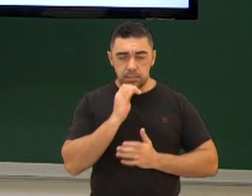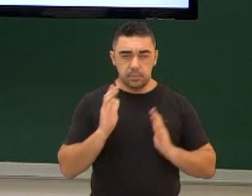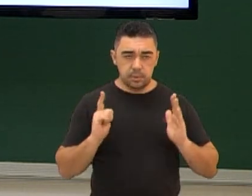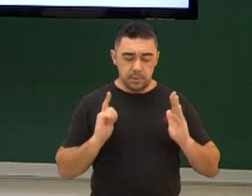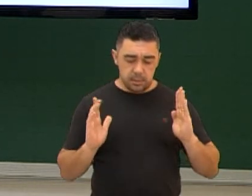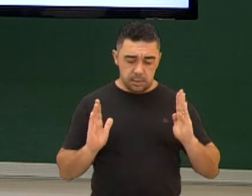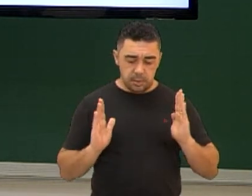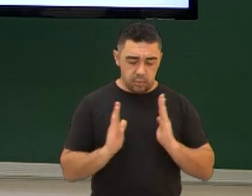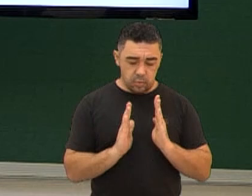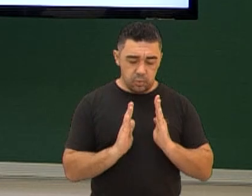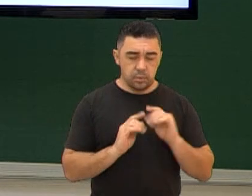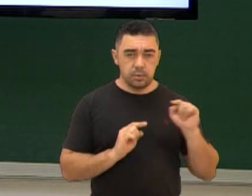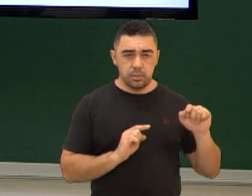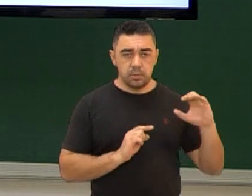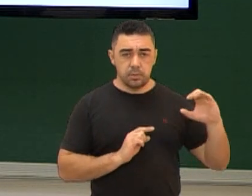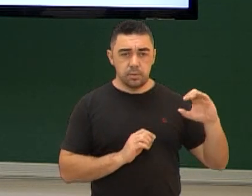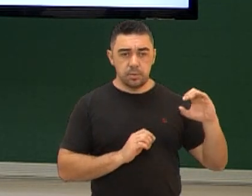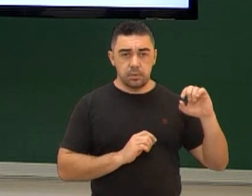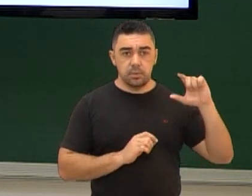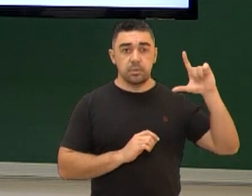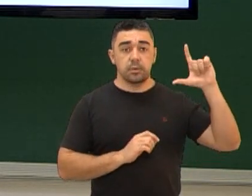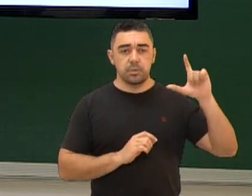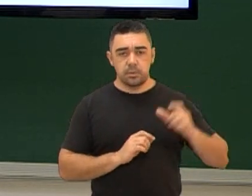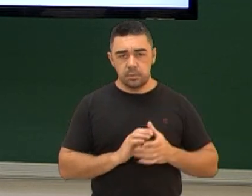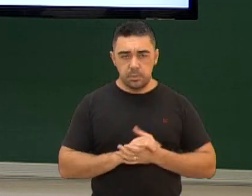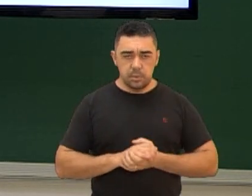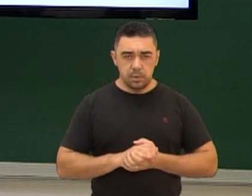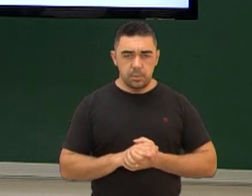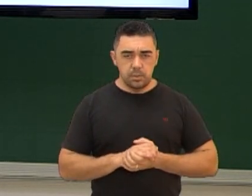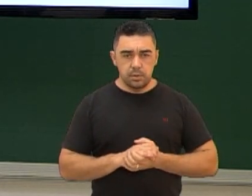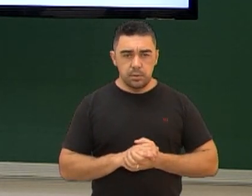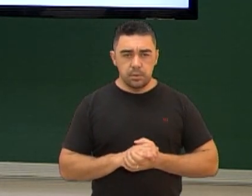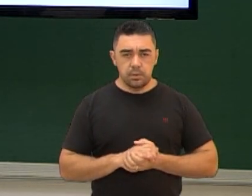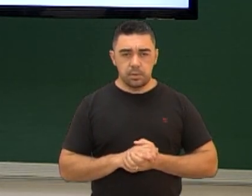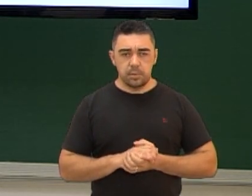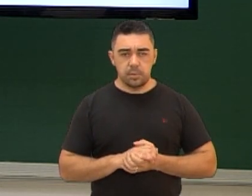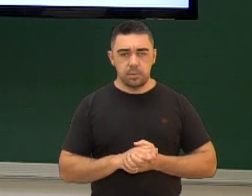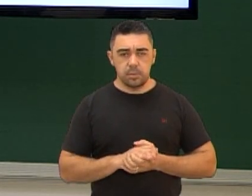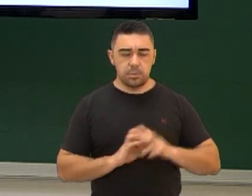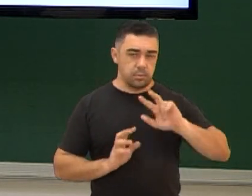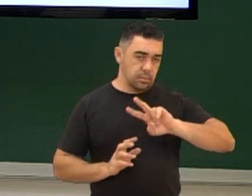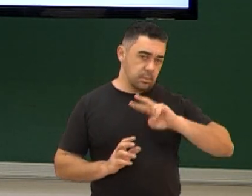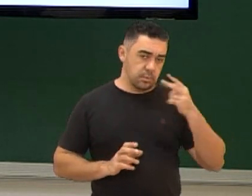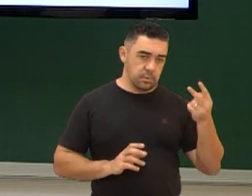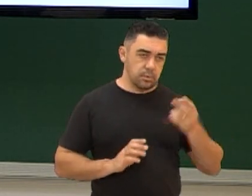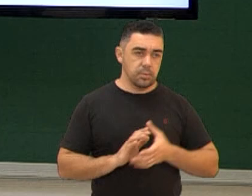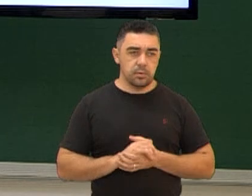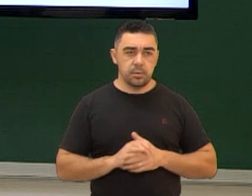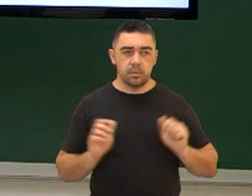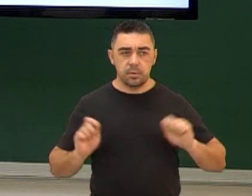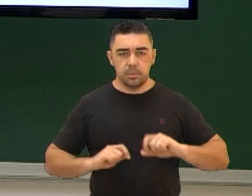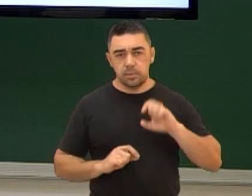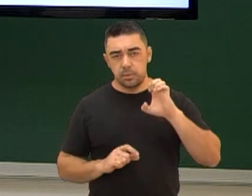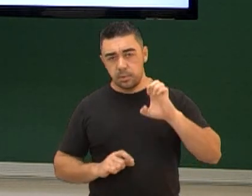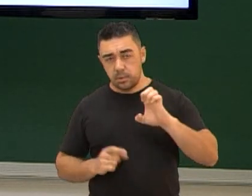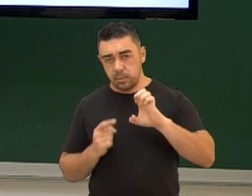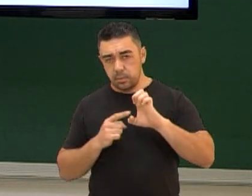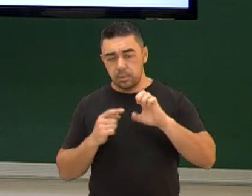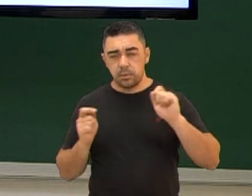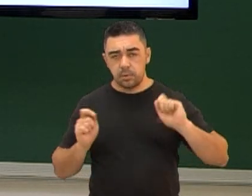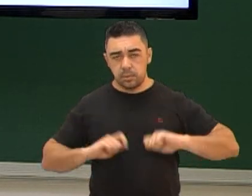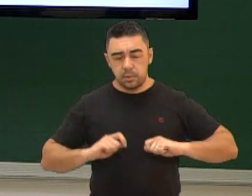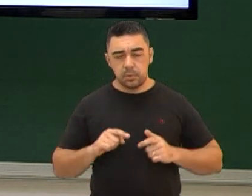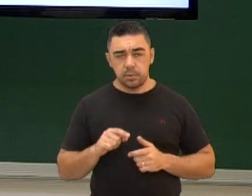reduzida para que a capacitância cresça, tá? É inversamente proporcional. E a permissividade elétrica